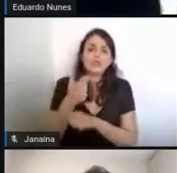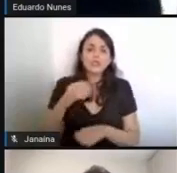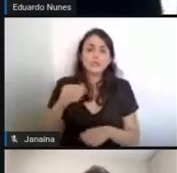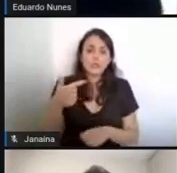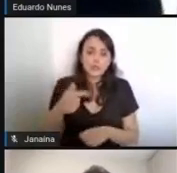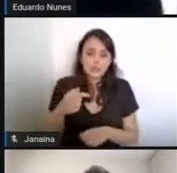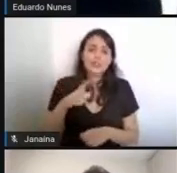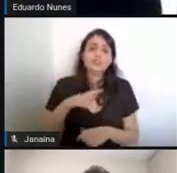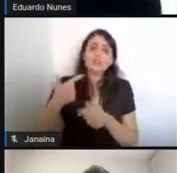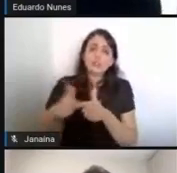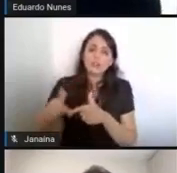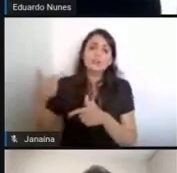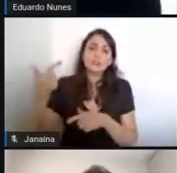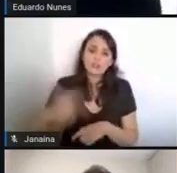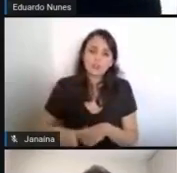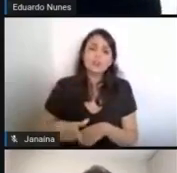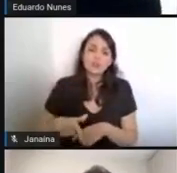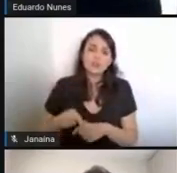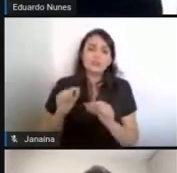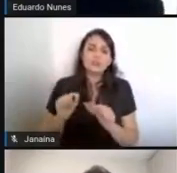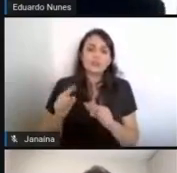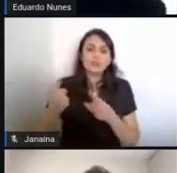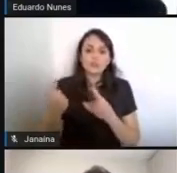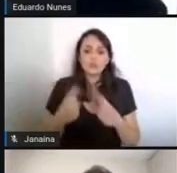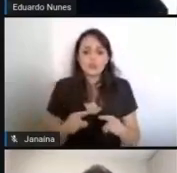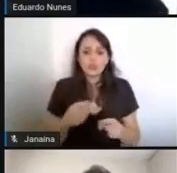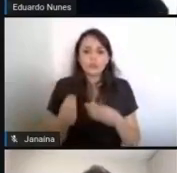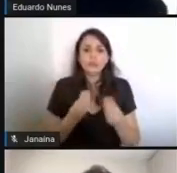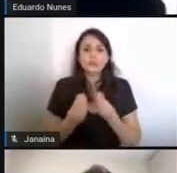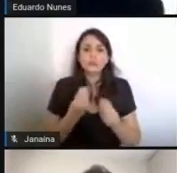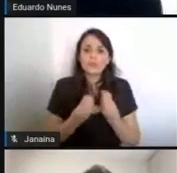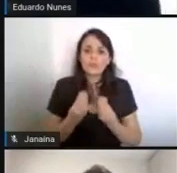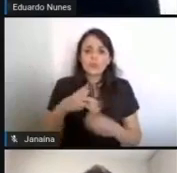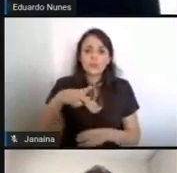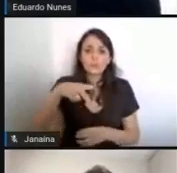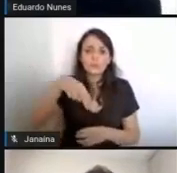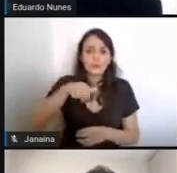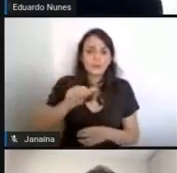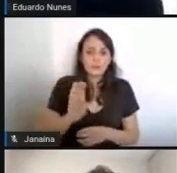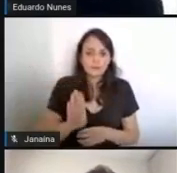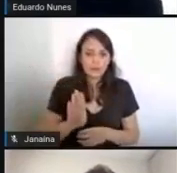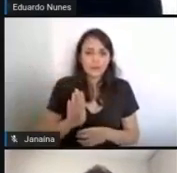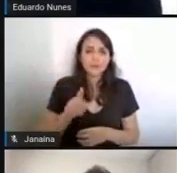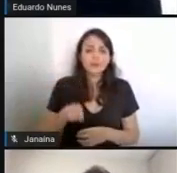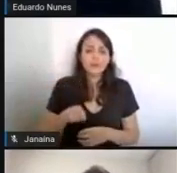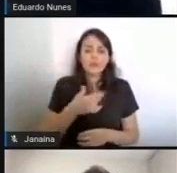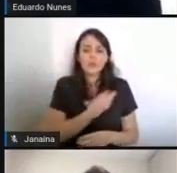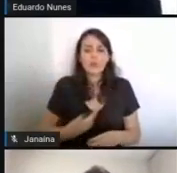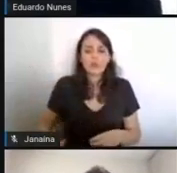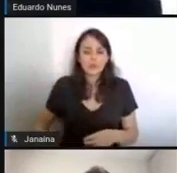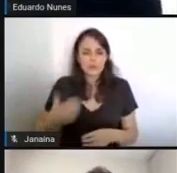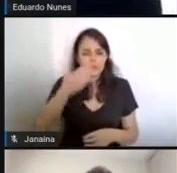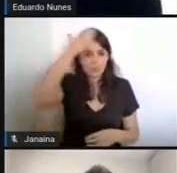um ataque, né, que é em relação à revisão da Política Nacional de Atenção Básica, a PNAB, em 2017, já no governo Temer, e aí a